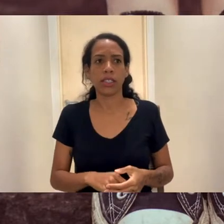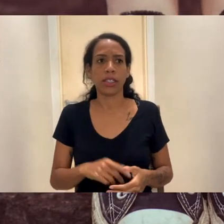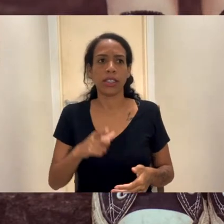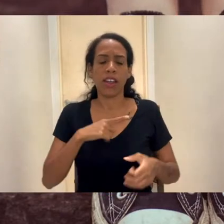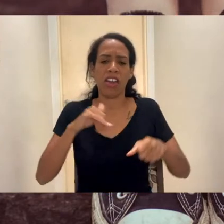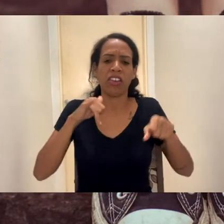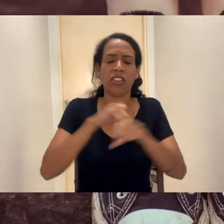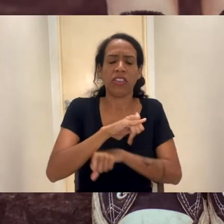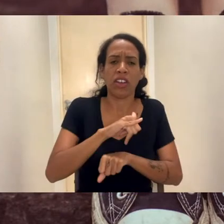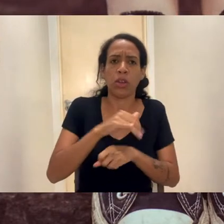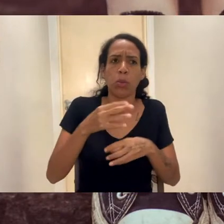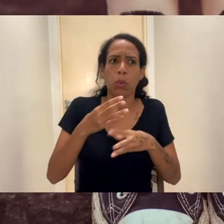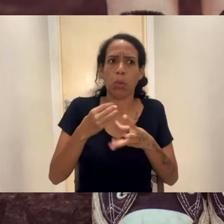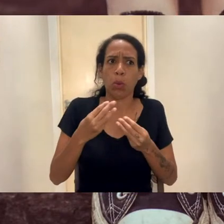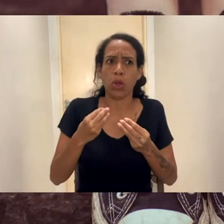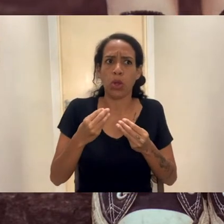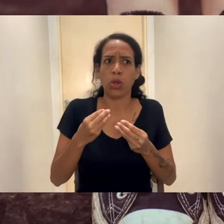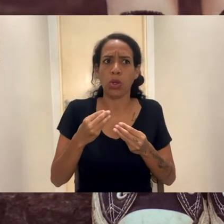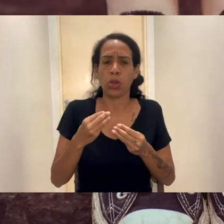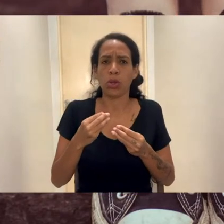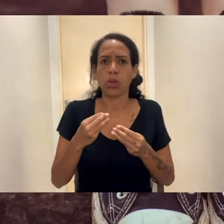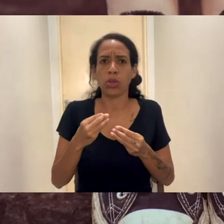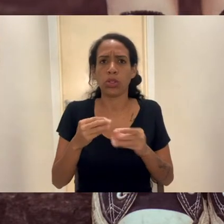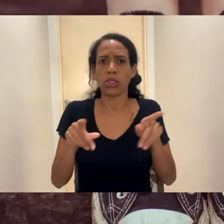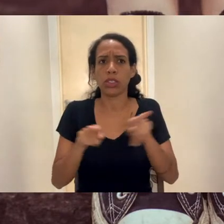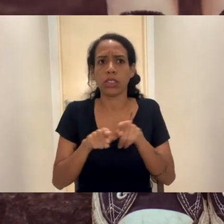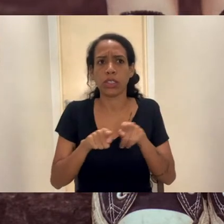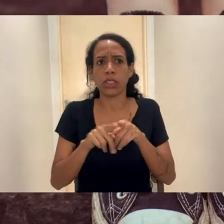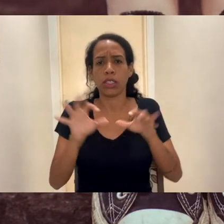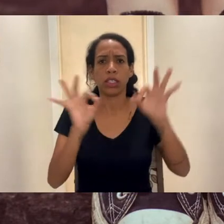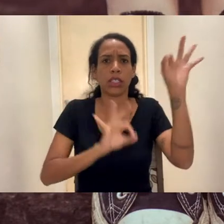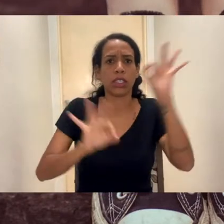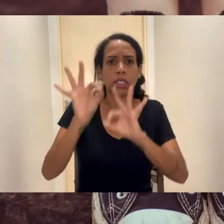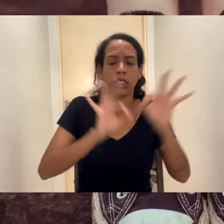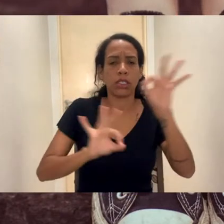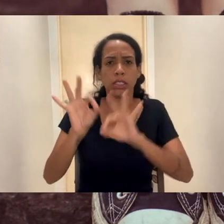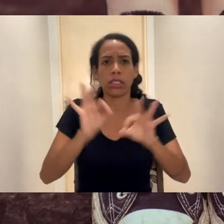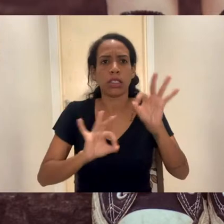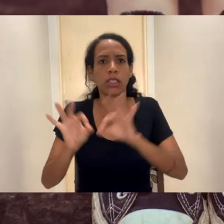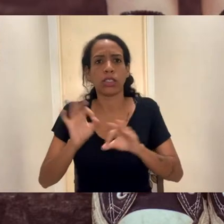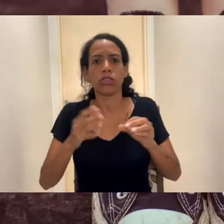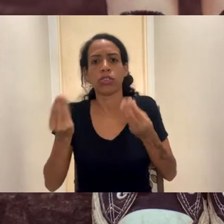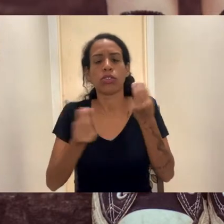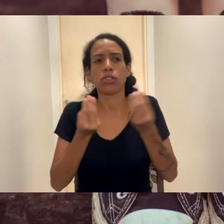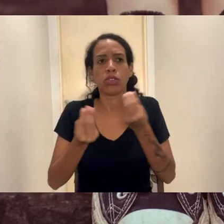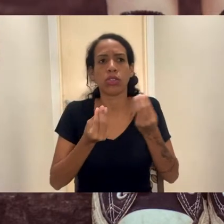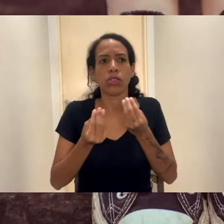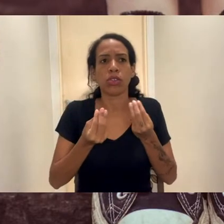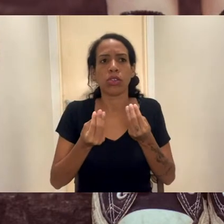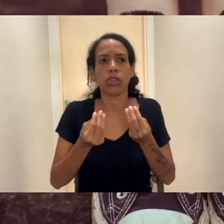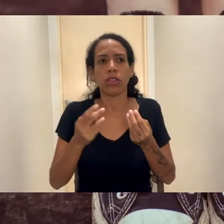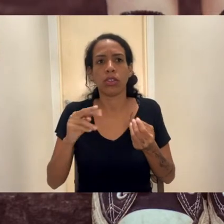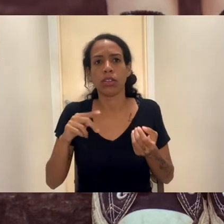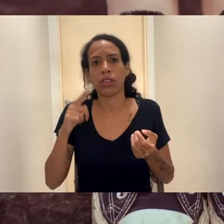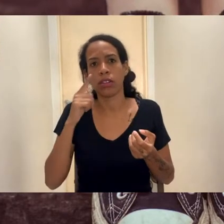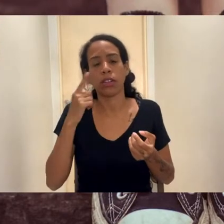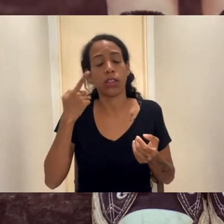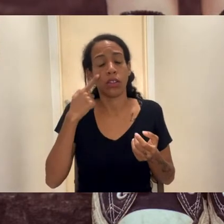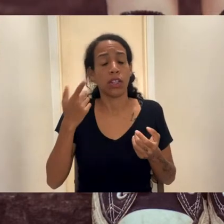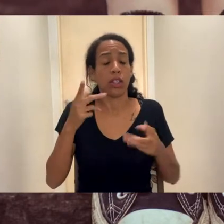muito grande de atividades pedagógicas dentro de unidades socioeducativas, por exemplo,